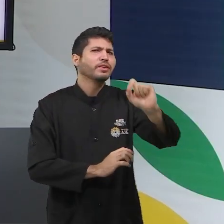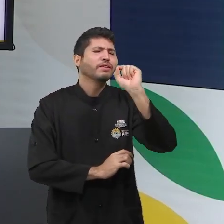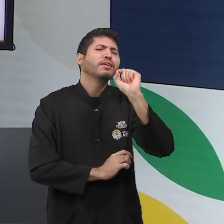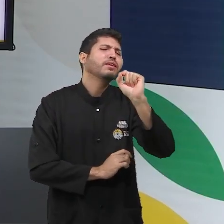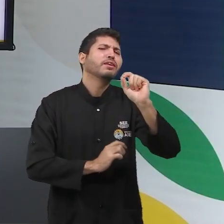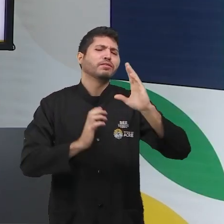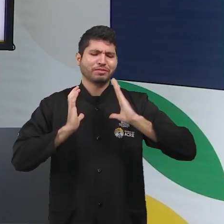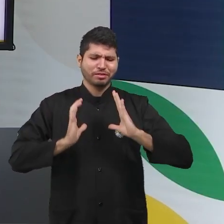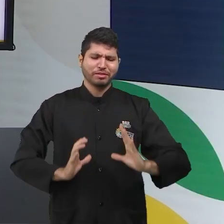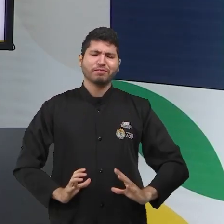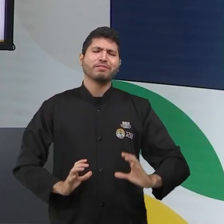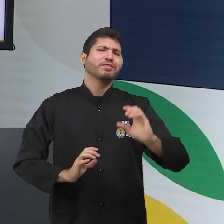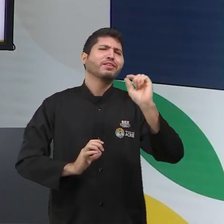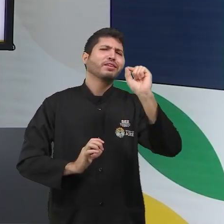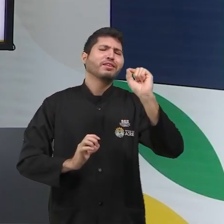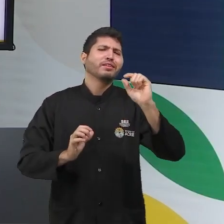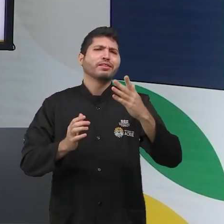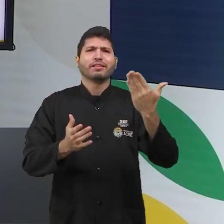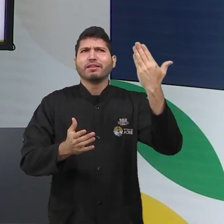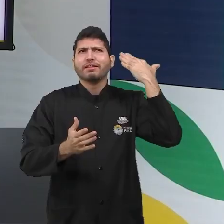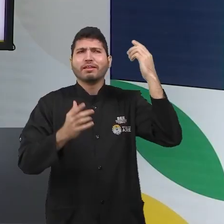Antiga?